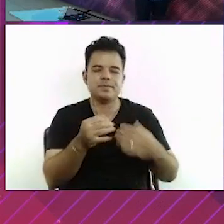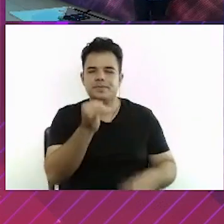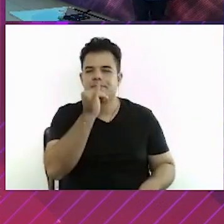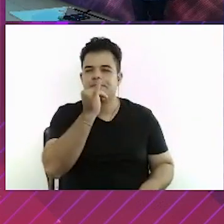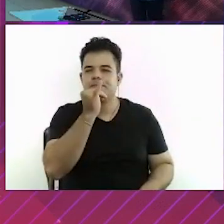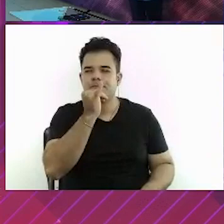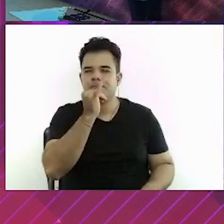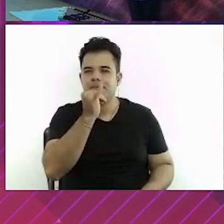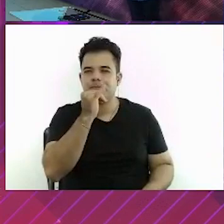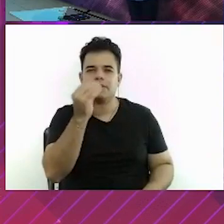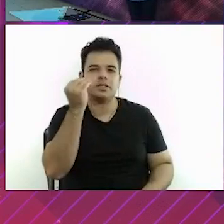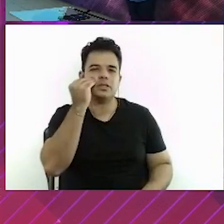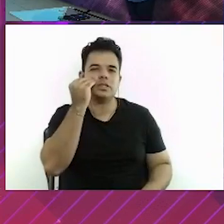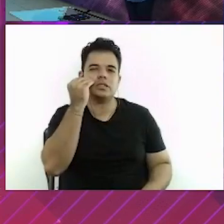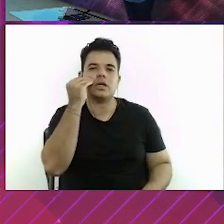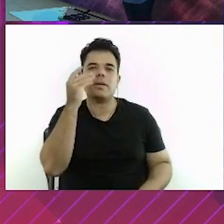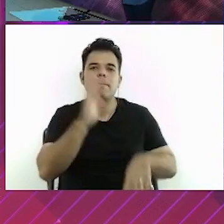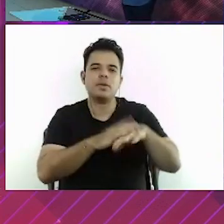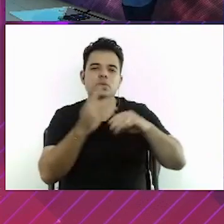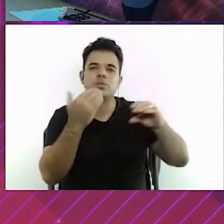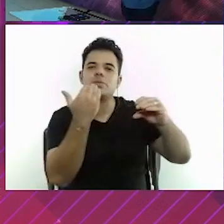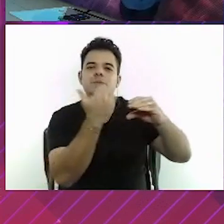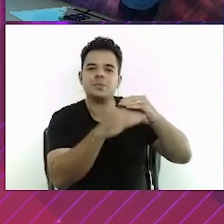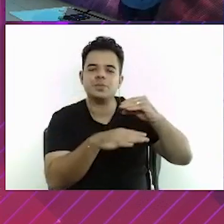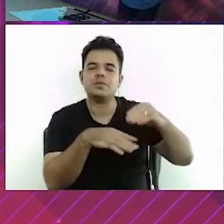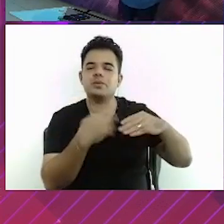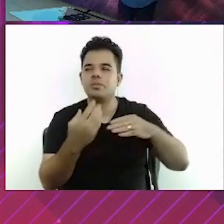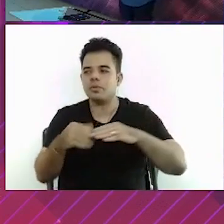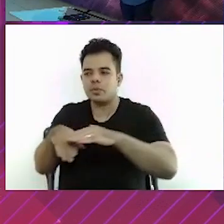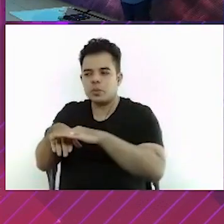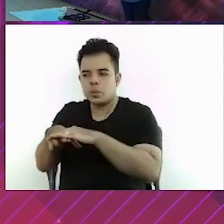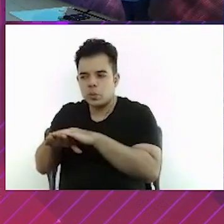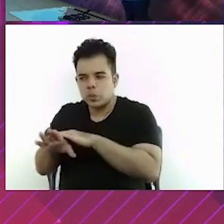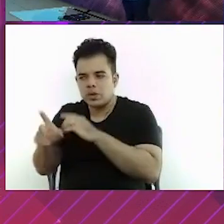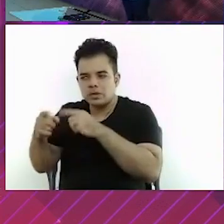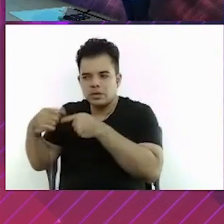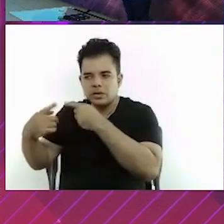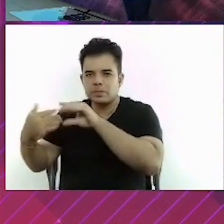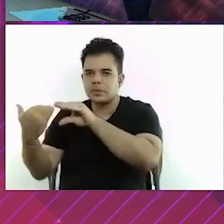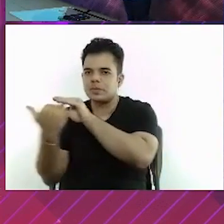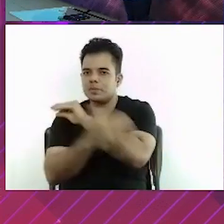enviar novamente, armazenar para enviar posteriormente, enfim, isso aí depende.